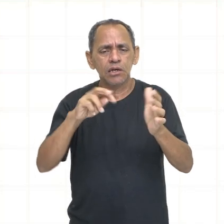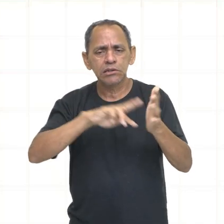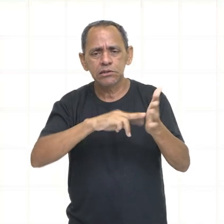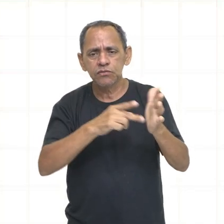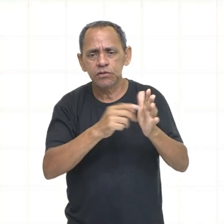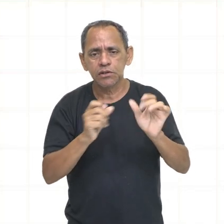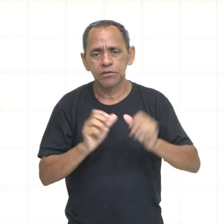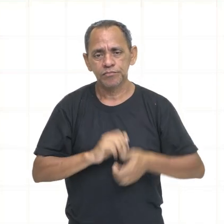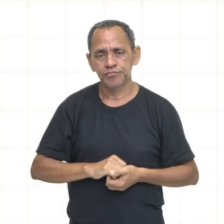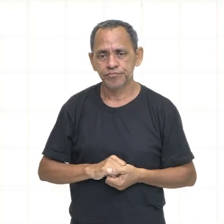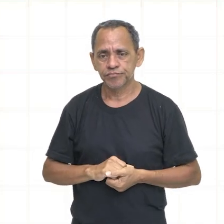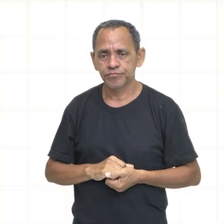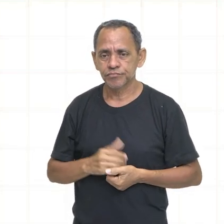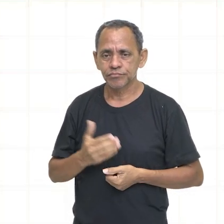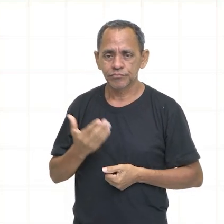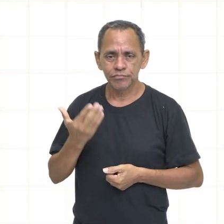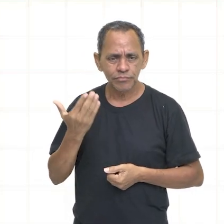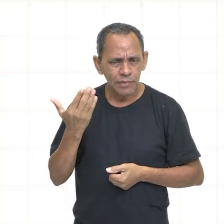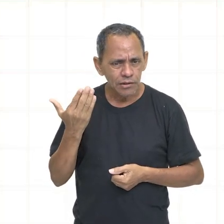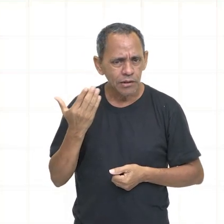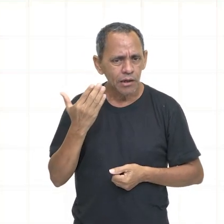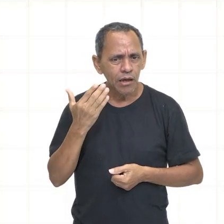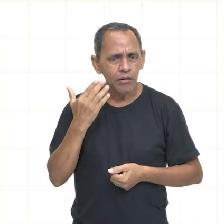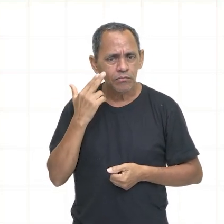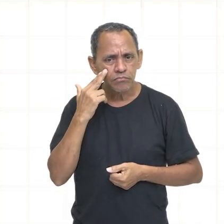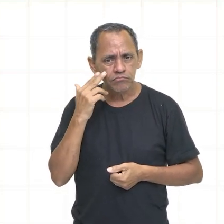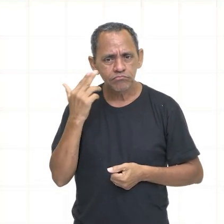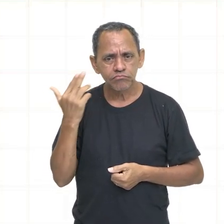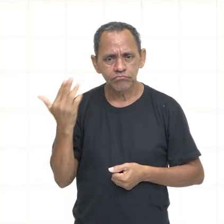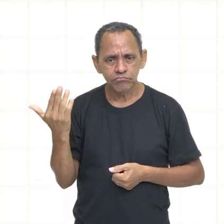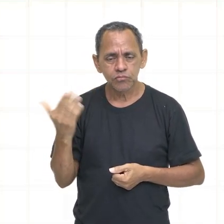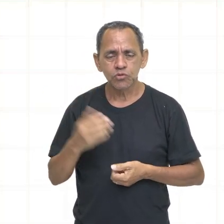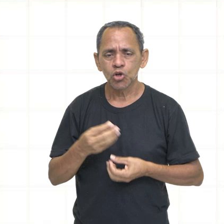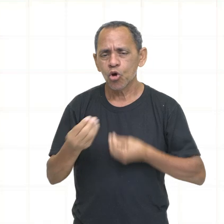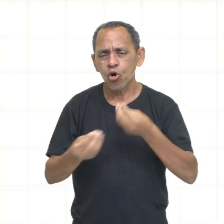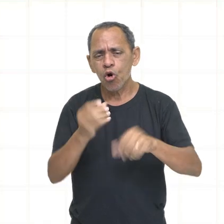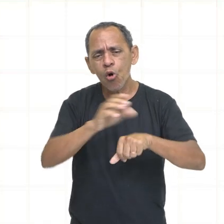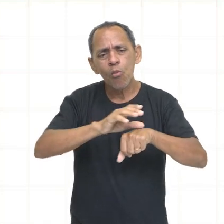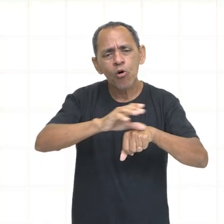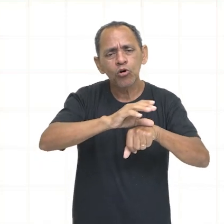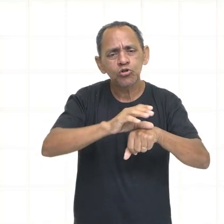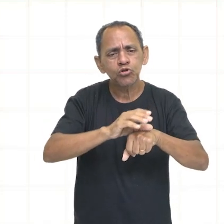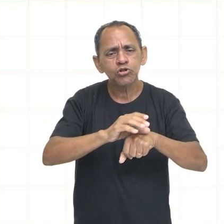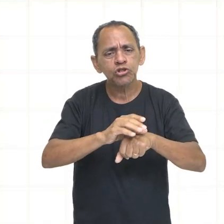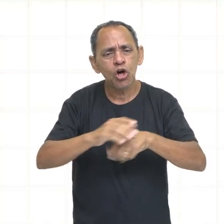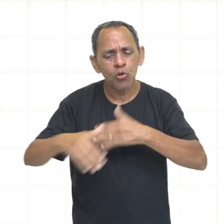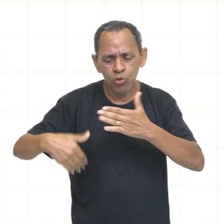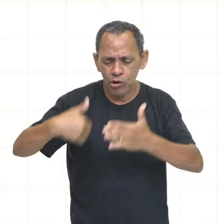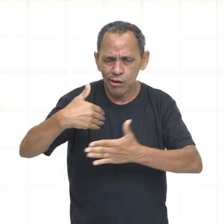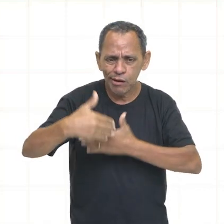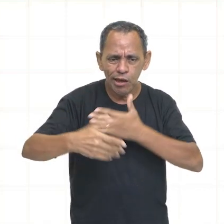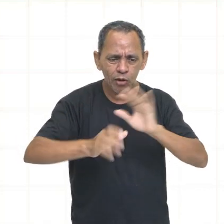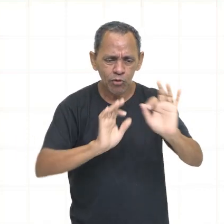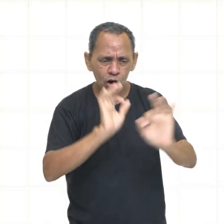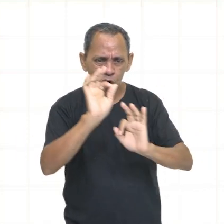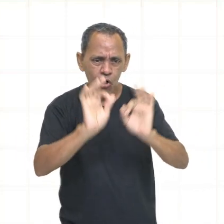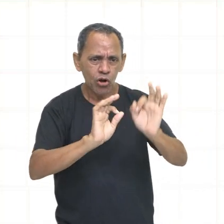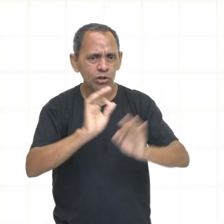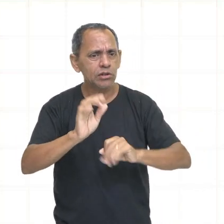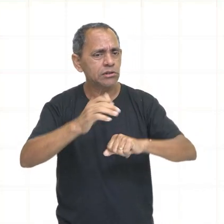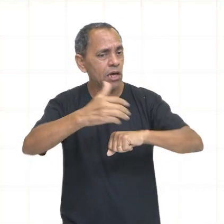professor? Vamos pegar uma Constituição como a gente conhece. Como é que é o processo para você construir